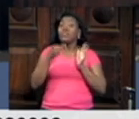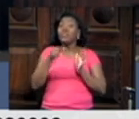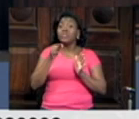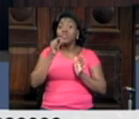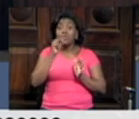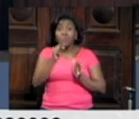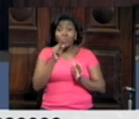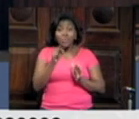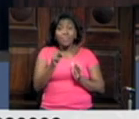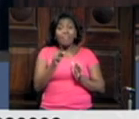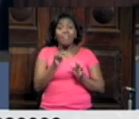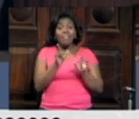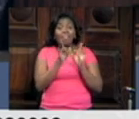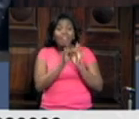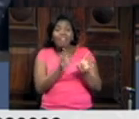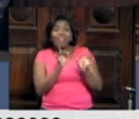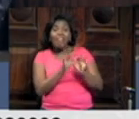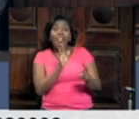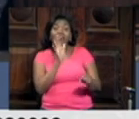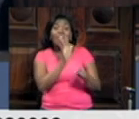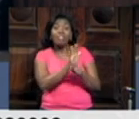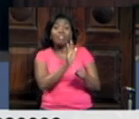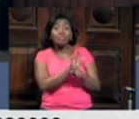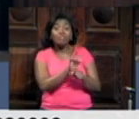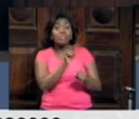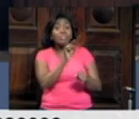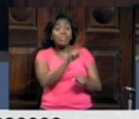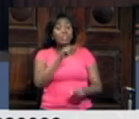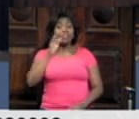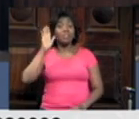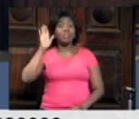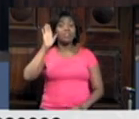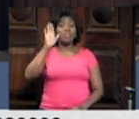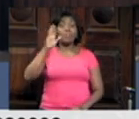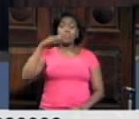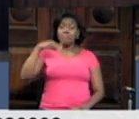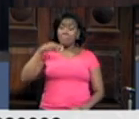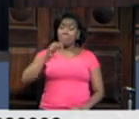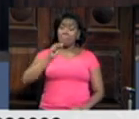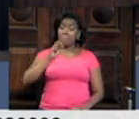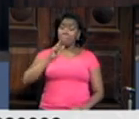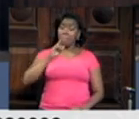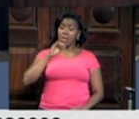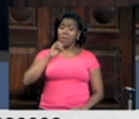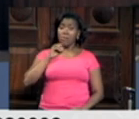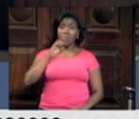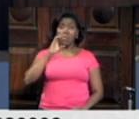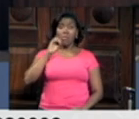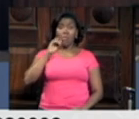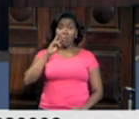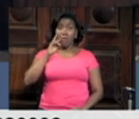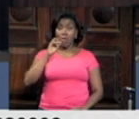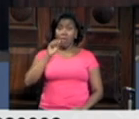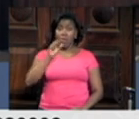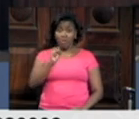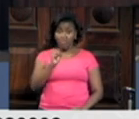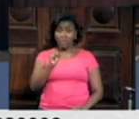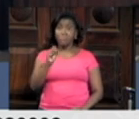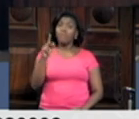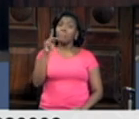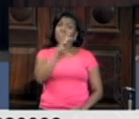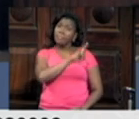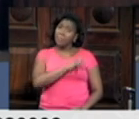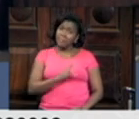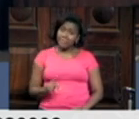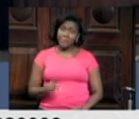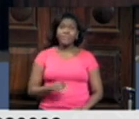de possibilitar a candidatura de Mário Covas à presidência da República.